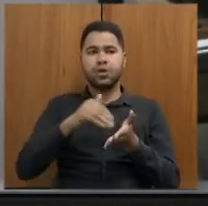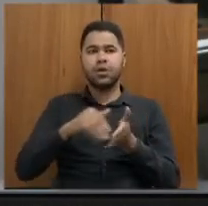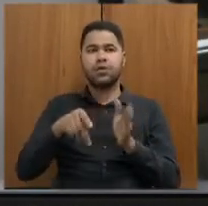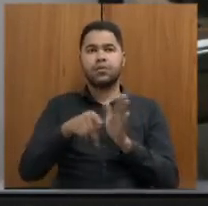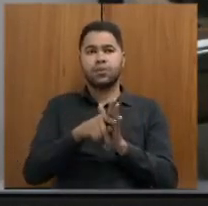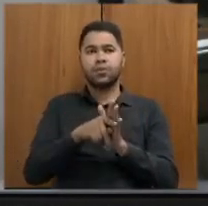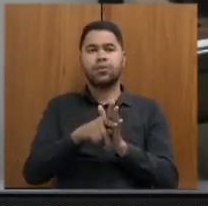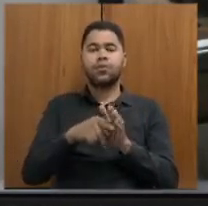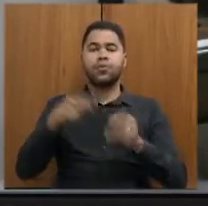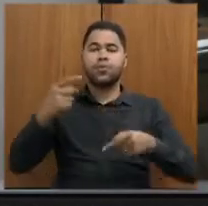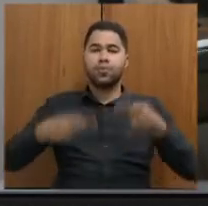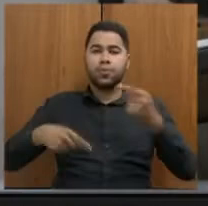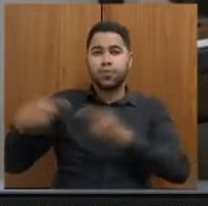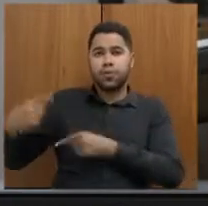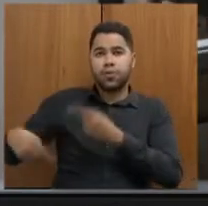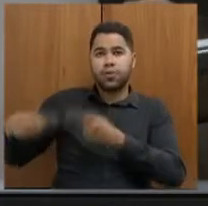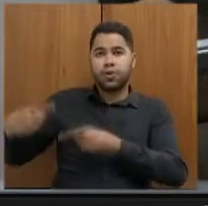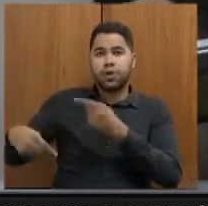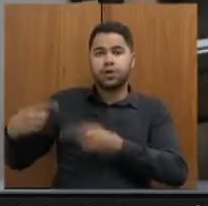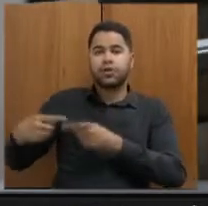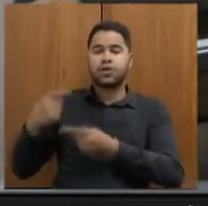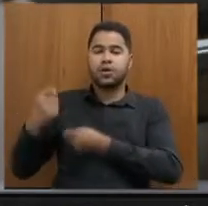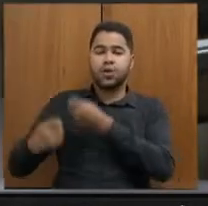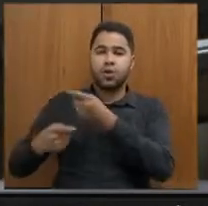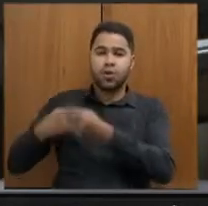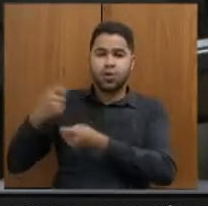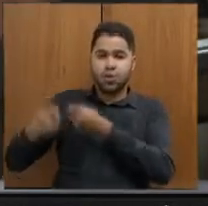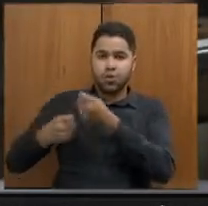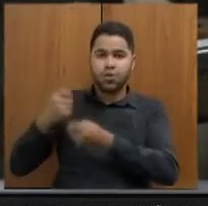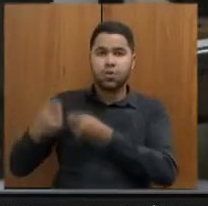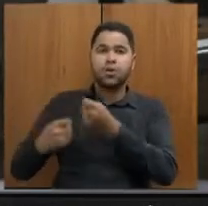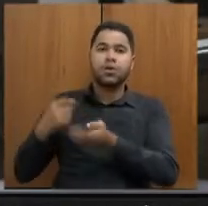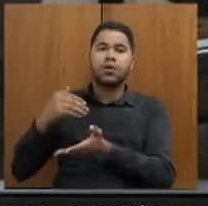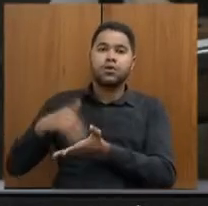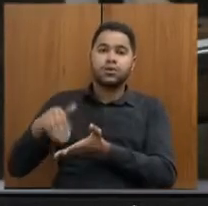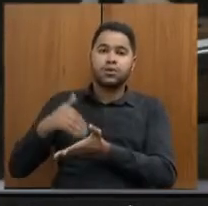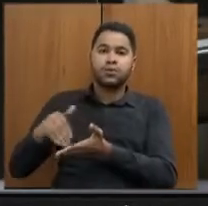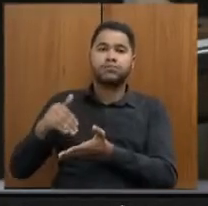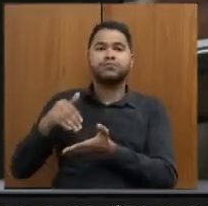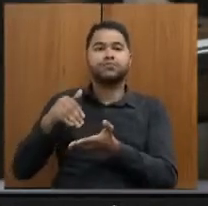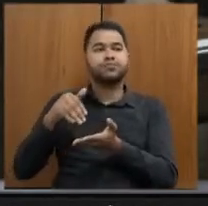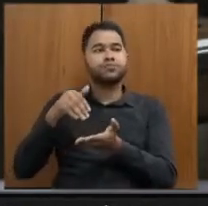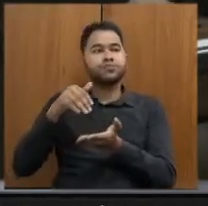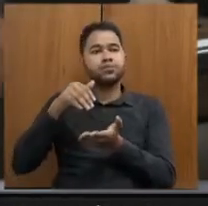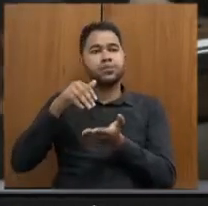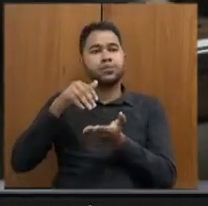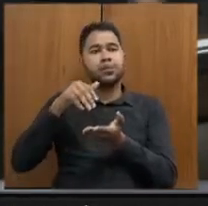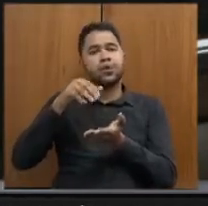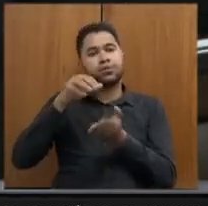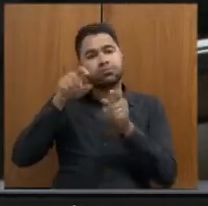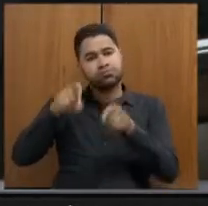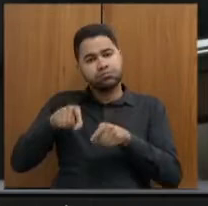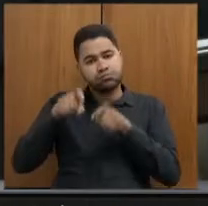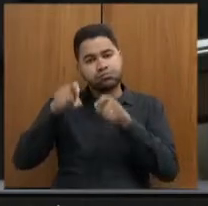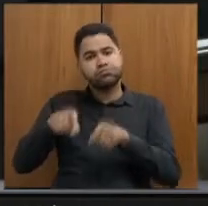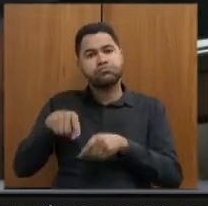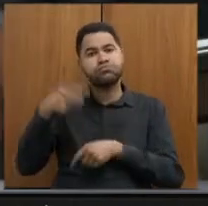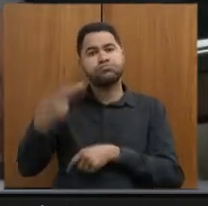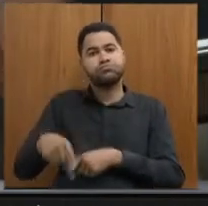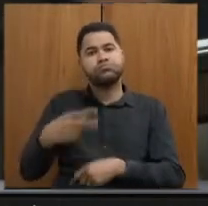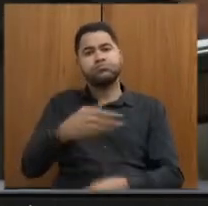de política econômica da agropecuária da secretaria de agricultura do Estado